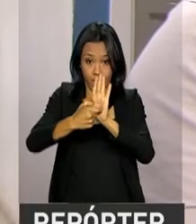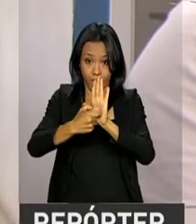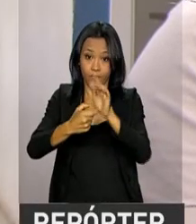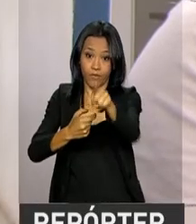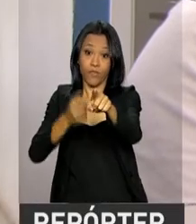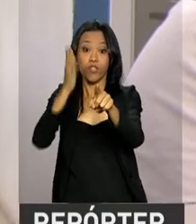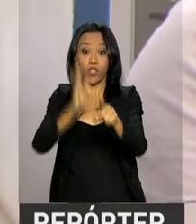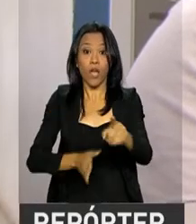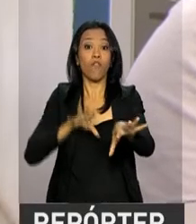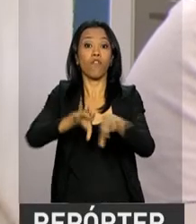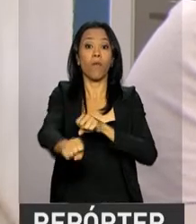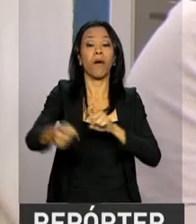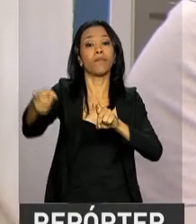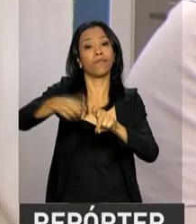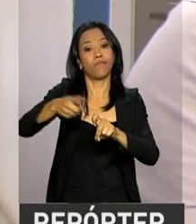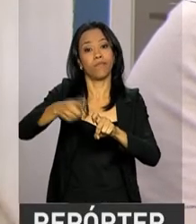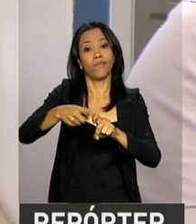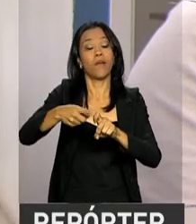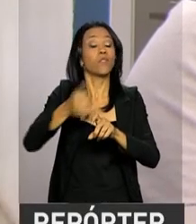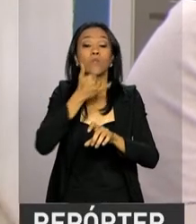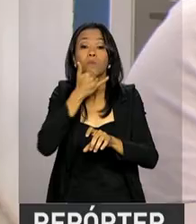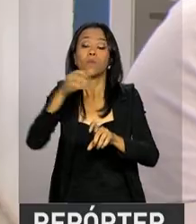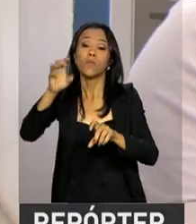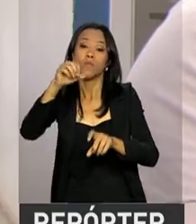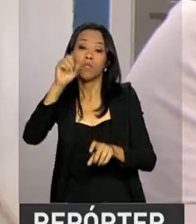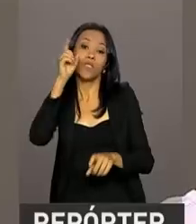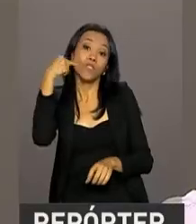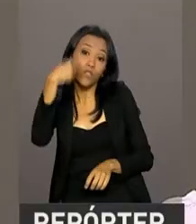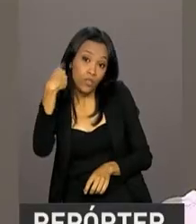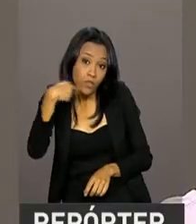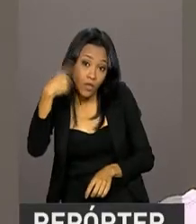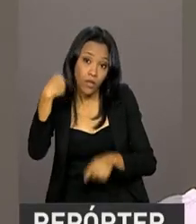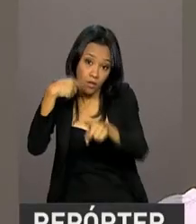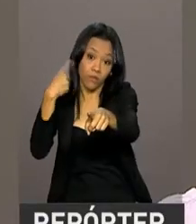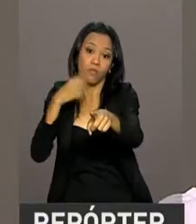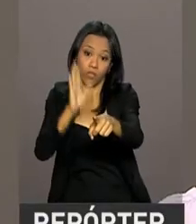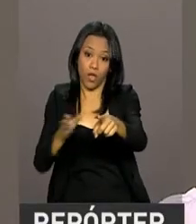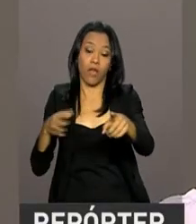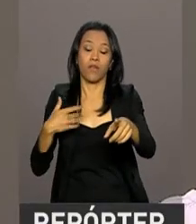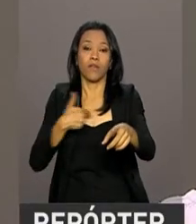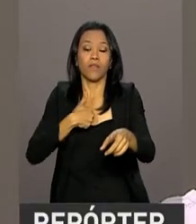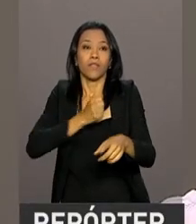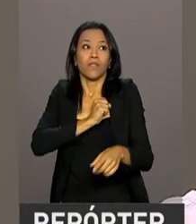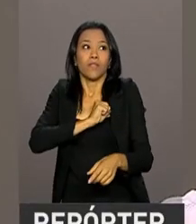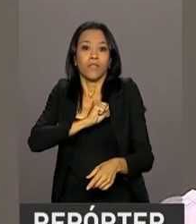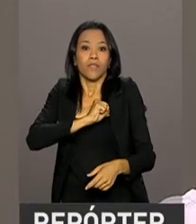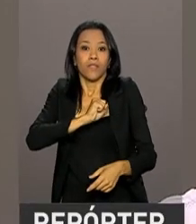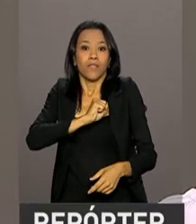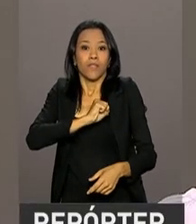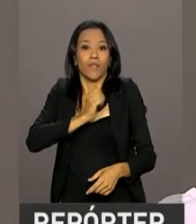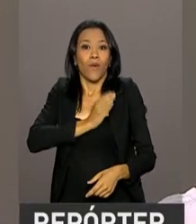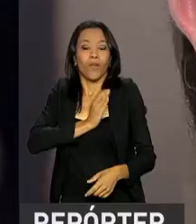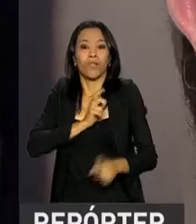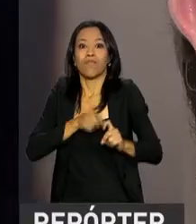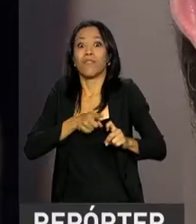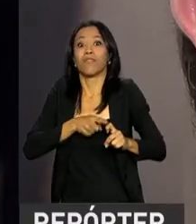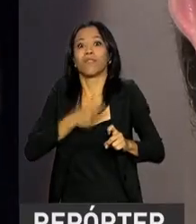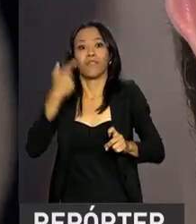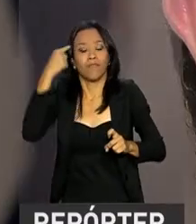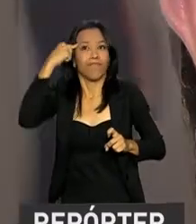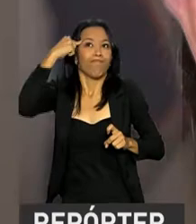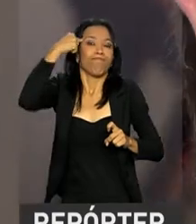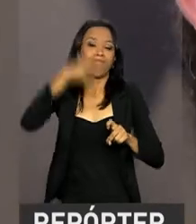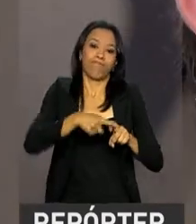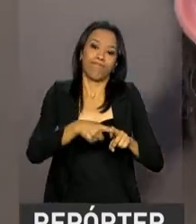formado em direito mas na hora de entrar no mercado de trabalho vê o coração batia mesmo era por medicina desde